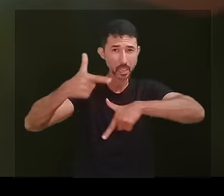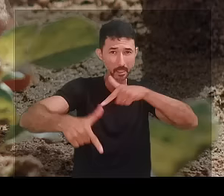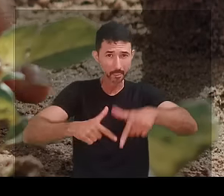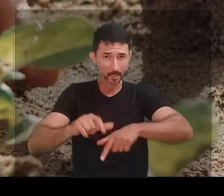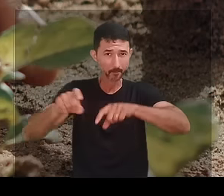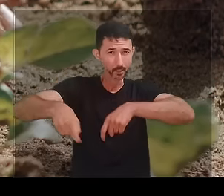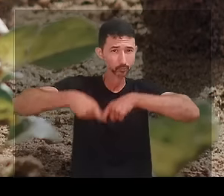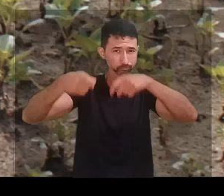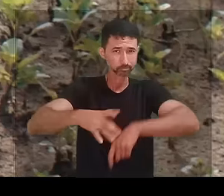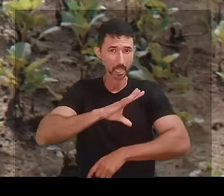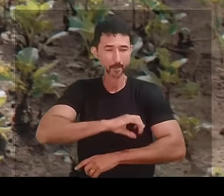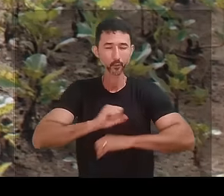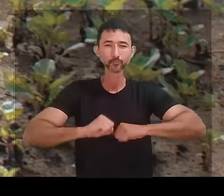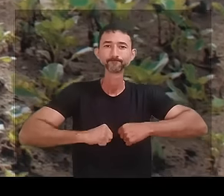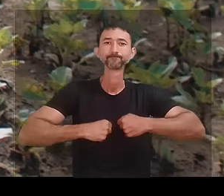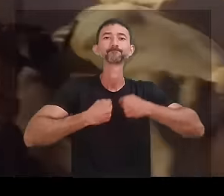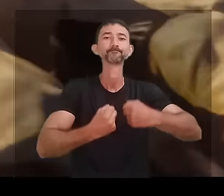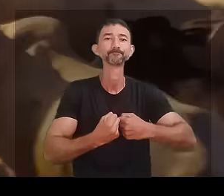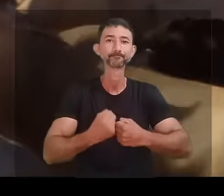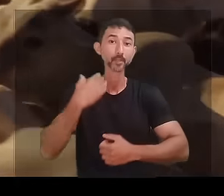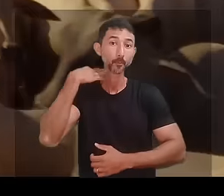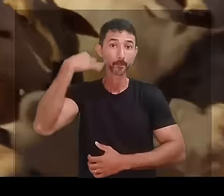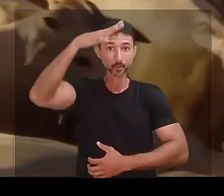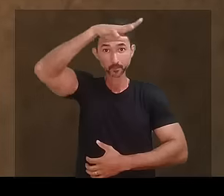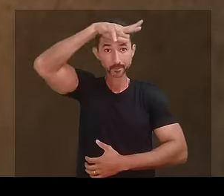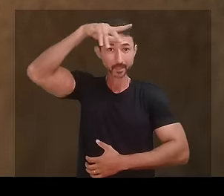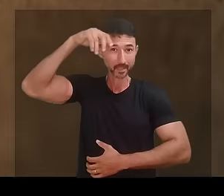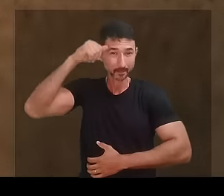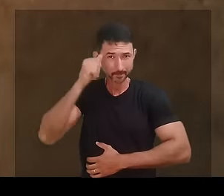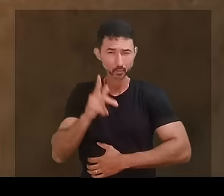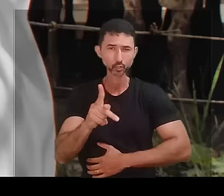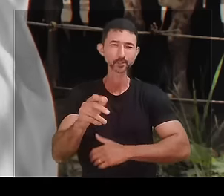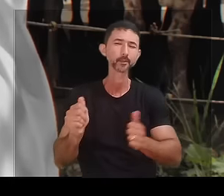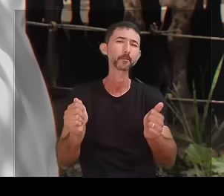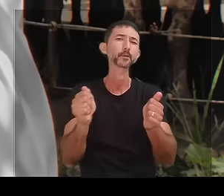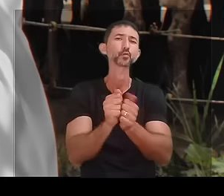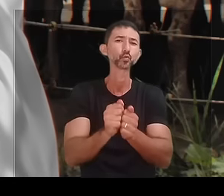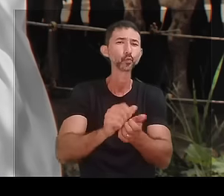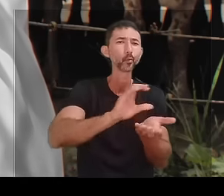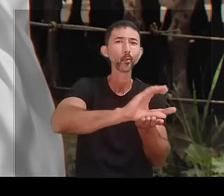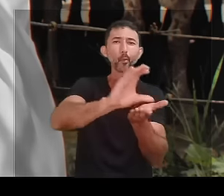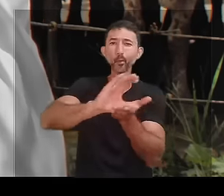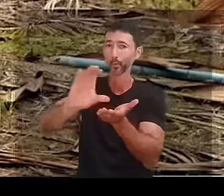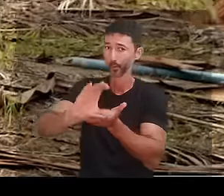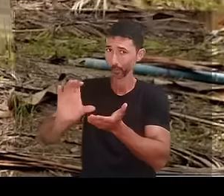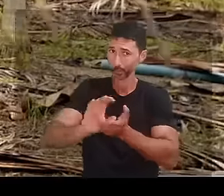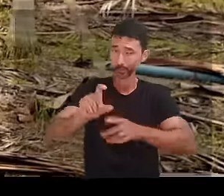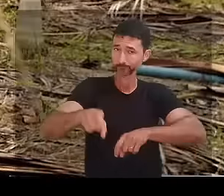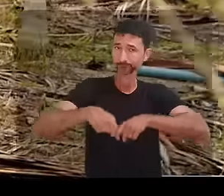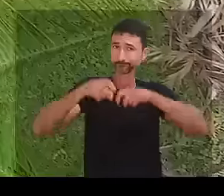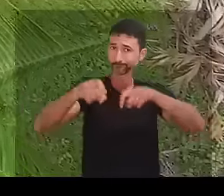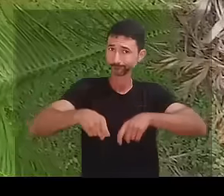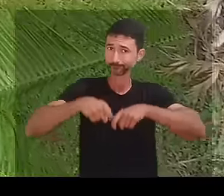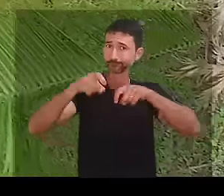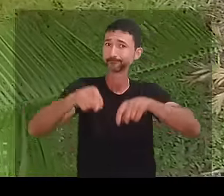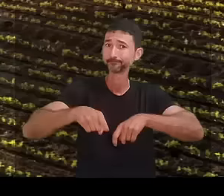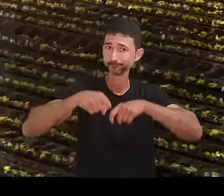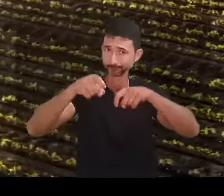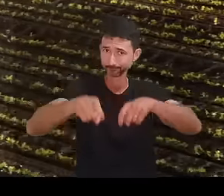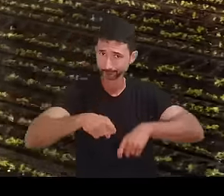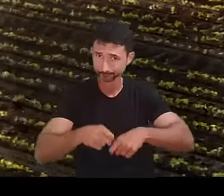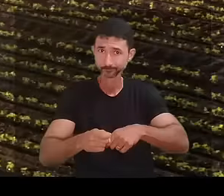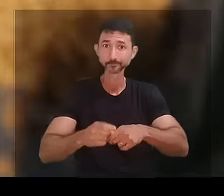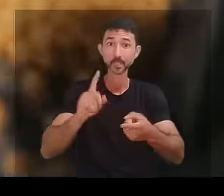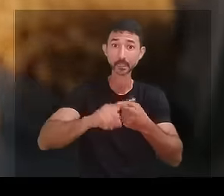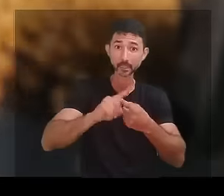Para quem trabalha a terra com amor e dedicação, o Banco da Amazônia está sempre ao lado, oferecendo as melhores linhas de crédito